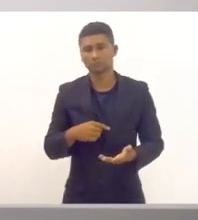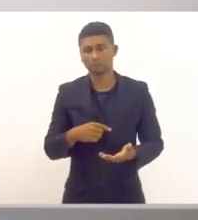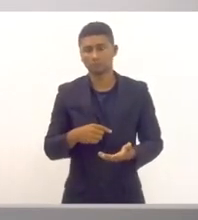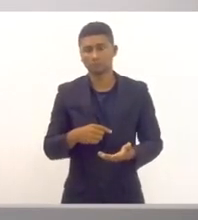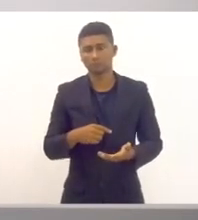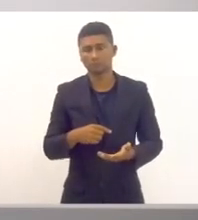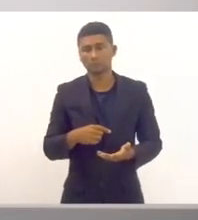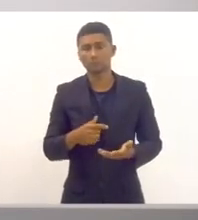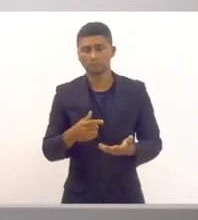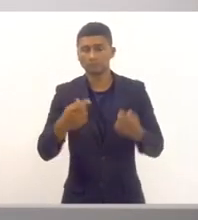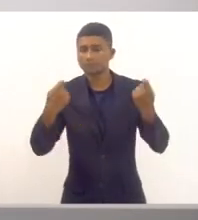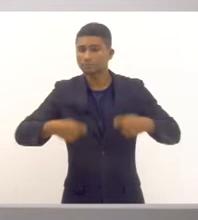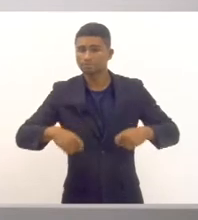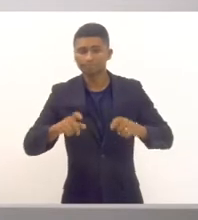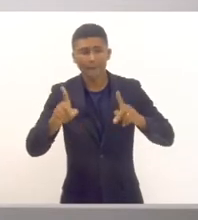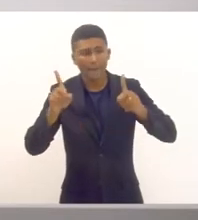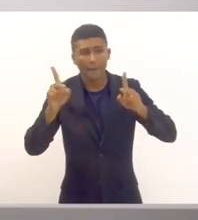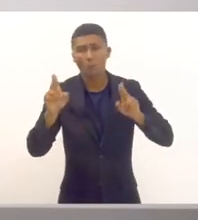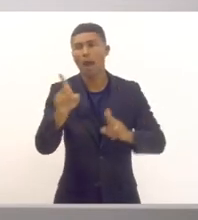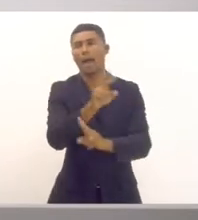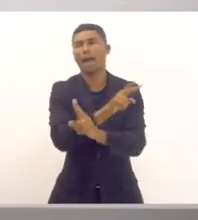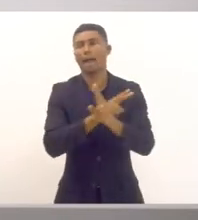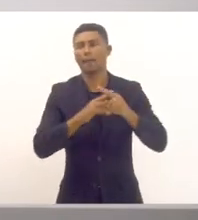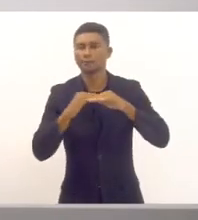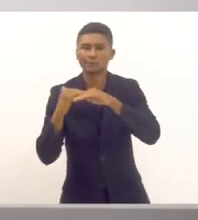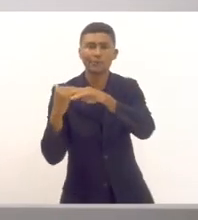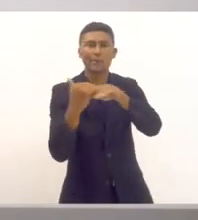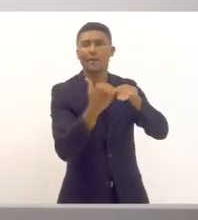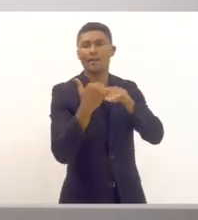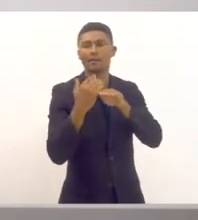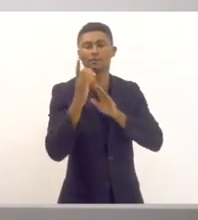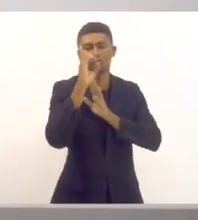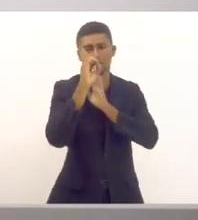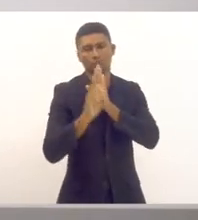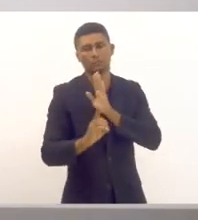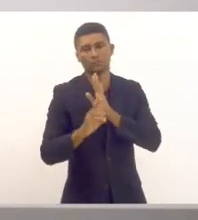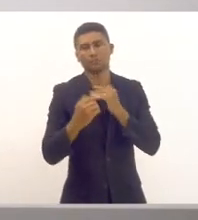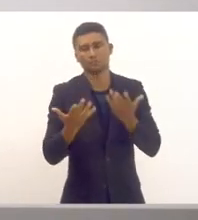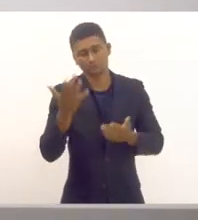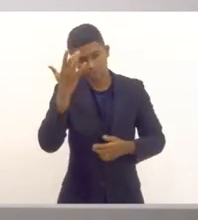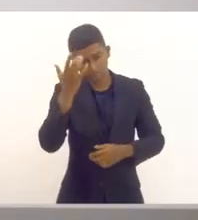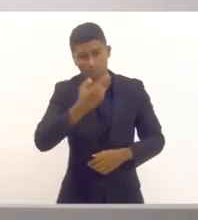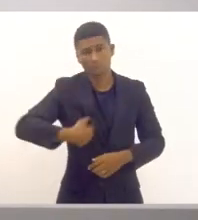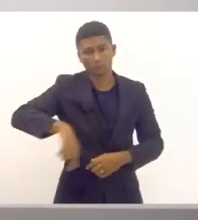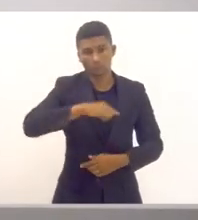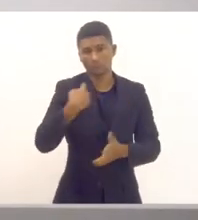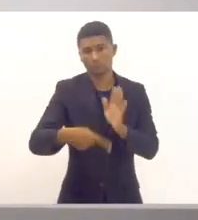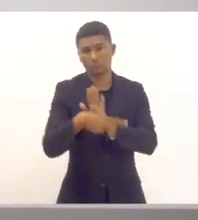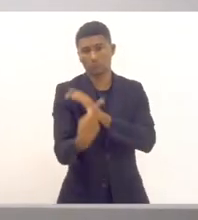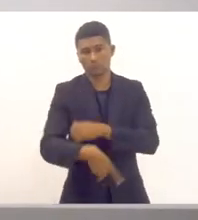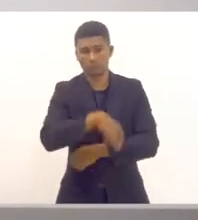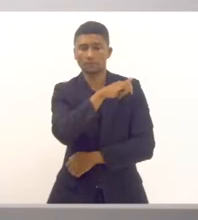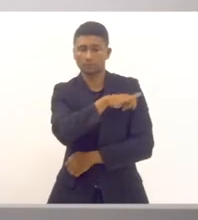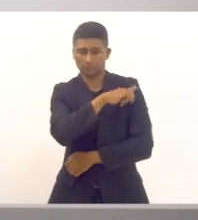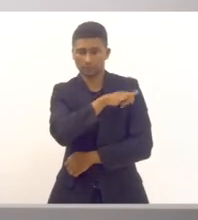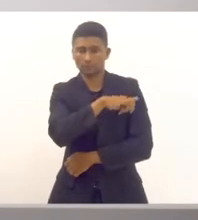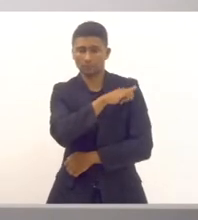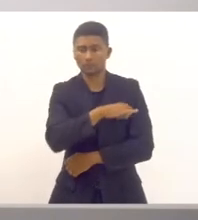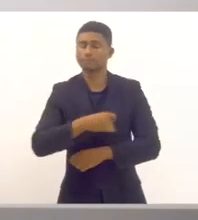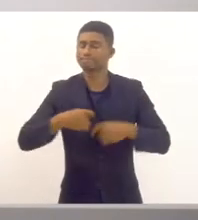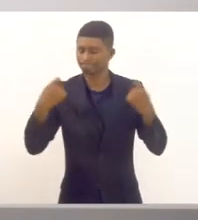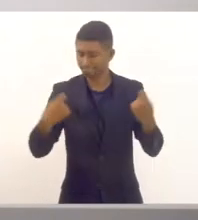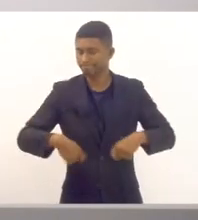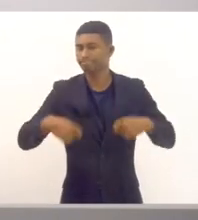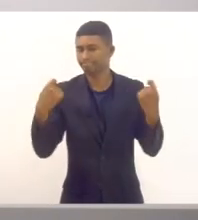da igualdade da concorrência, dos direitos iguais, eu acho que nós, aqui do Rio de Janeiro, os transportadores,